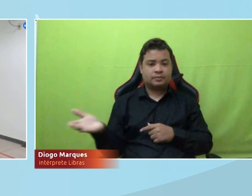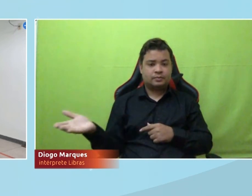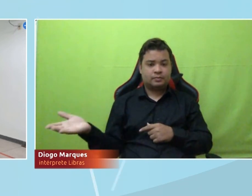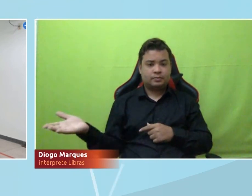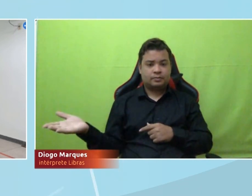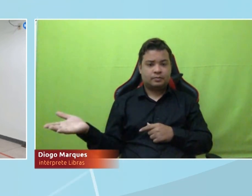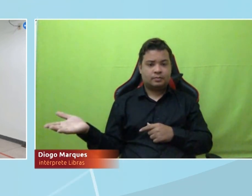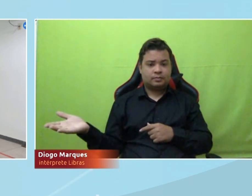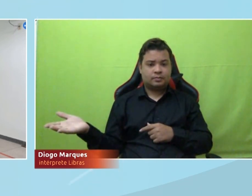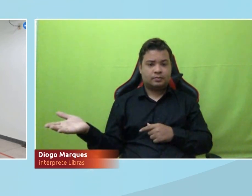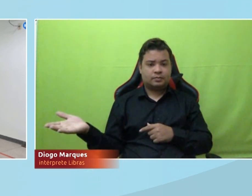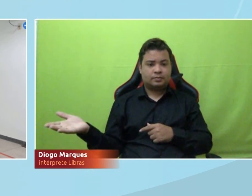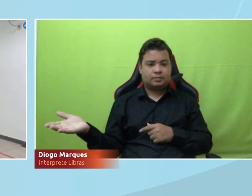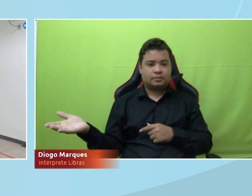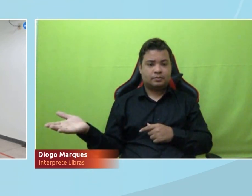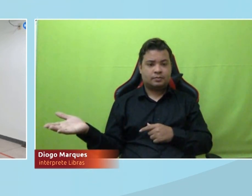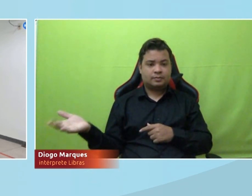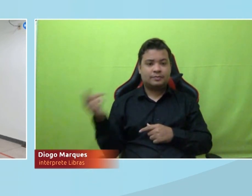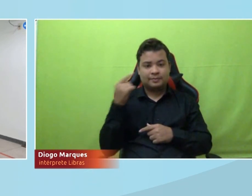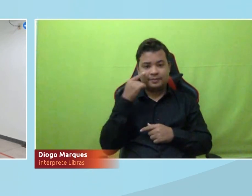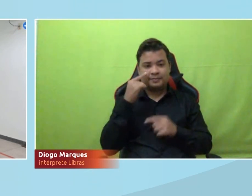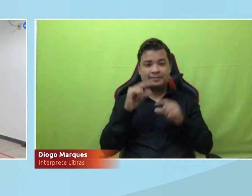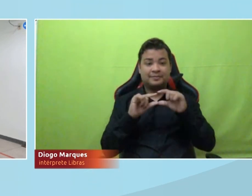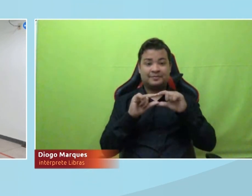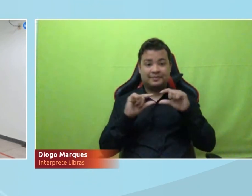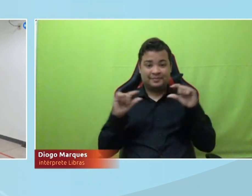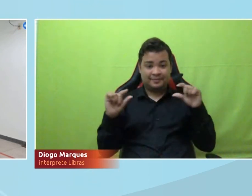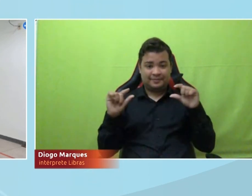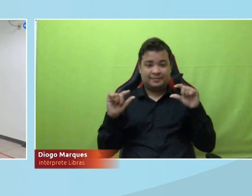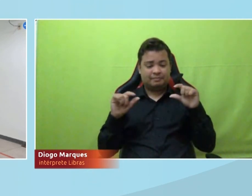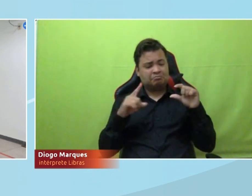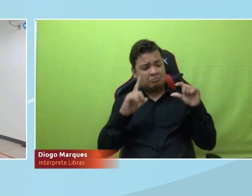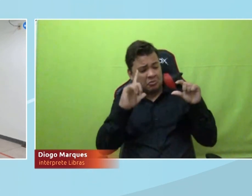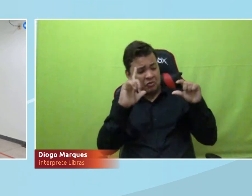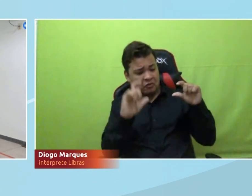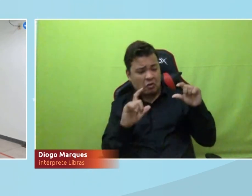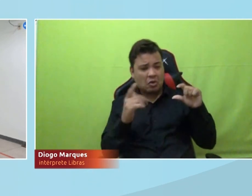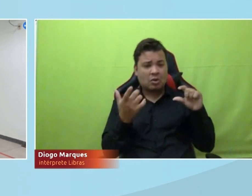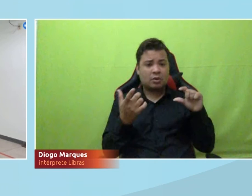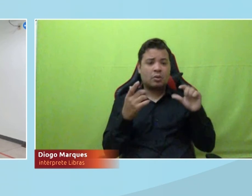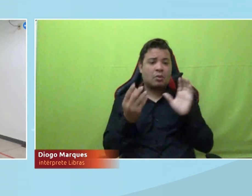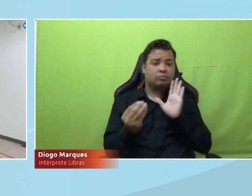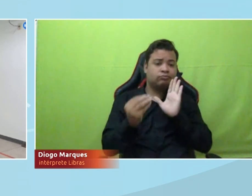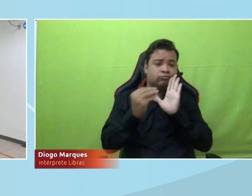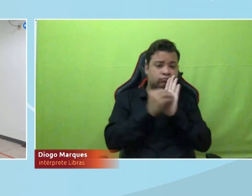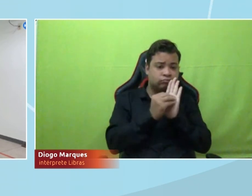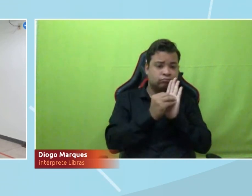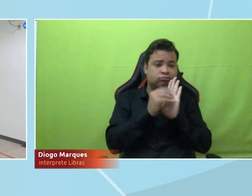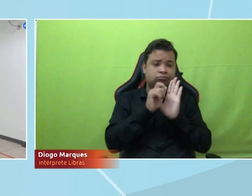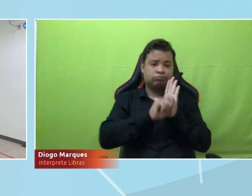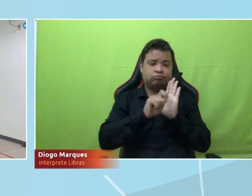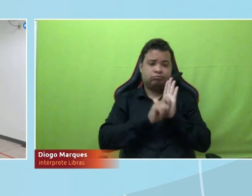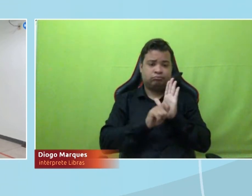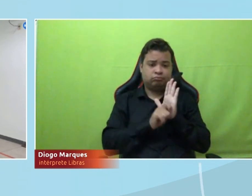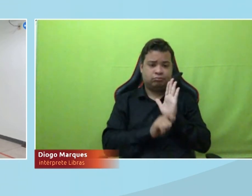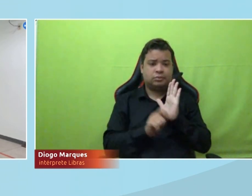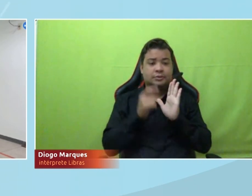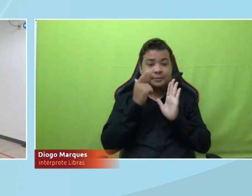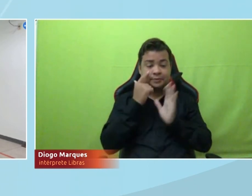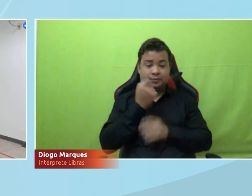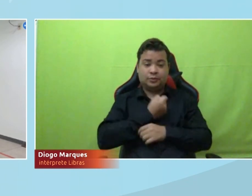62991811406. Ele deve estar aparecendo aqui na tela, aqui embaixo, então você pode tirar foto, você pode também anotar de novo. Vou só repetir, para quem está nos